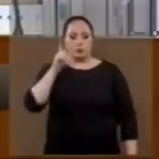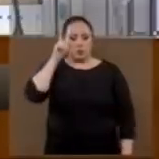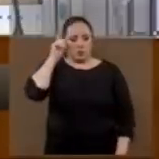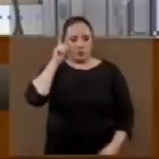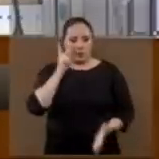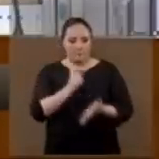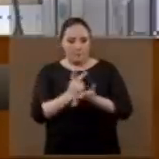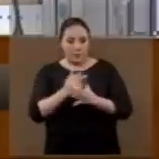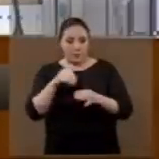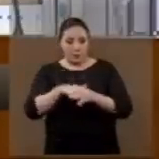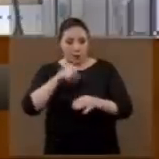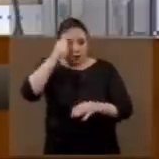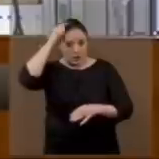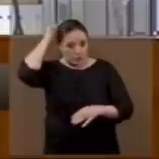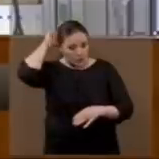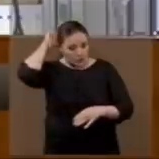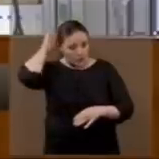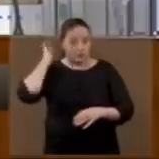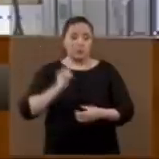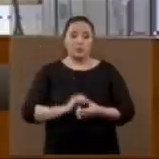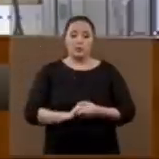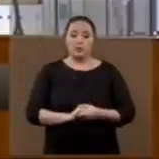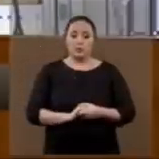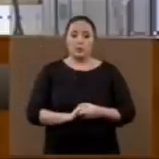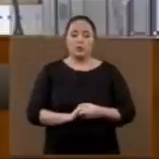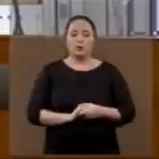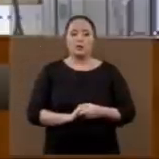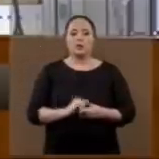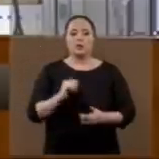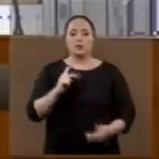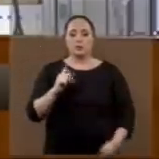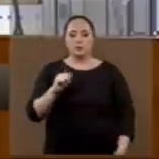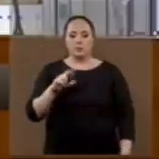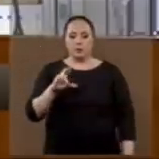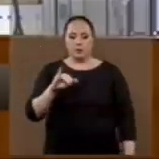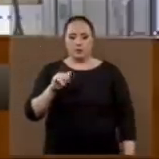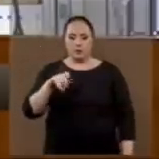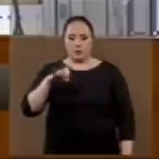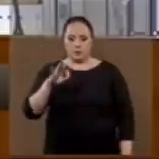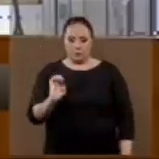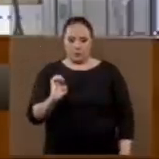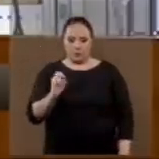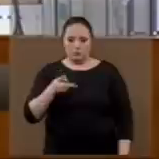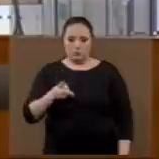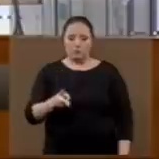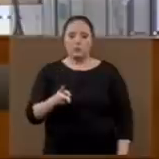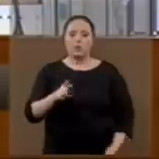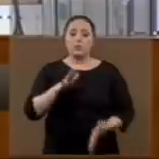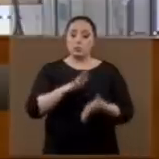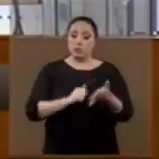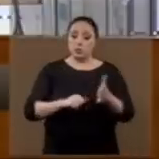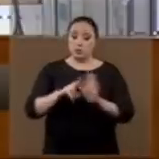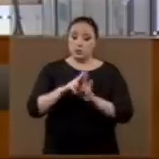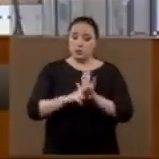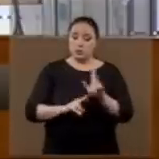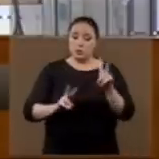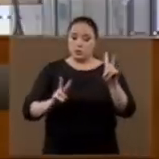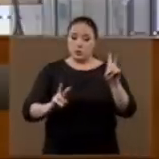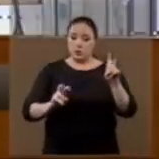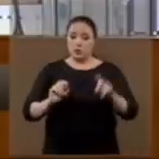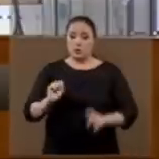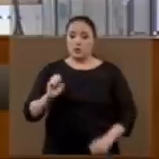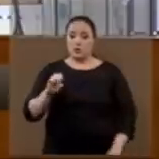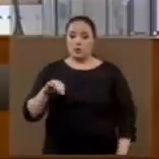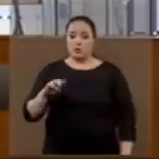Alexandre de Moraes, ou seja, para julgar parcialmente procedente, excluindo da norma a expressão sem